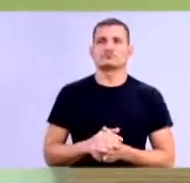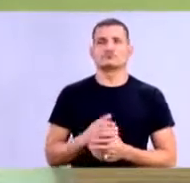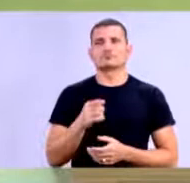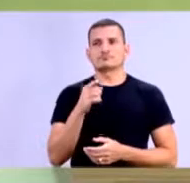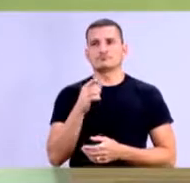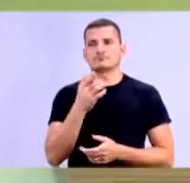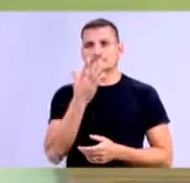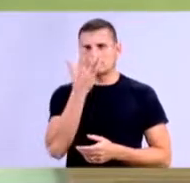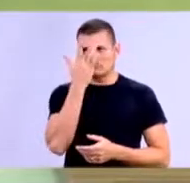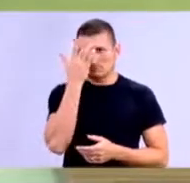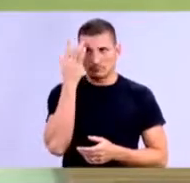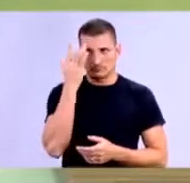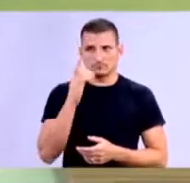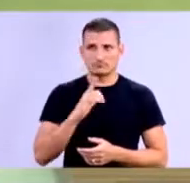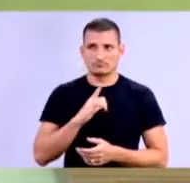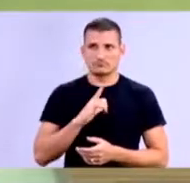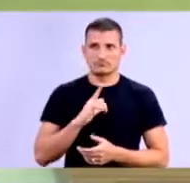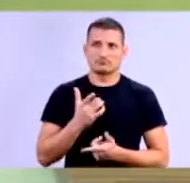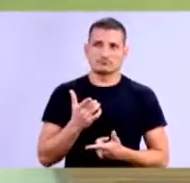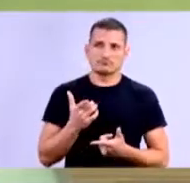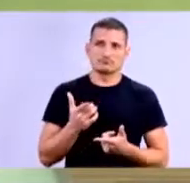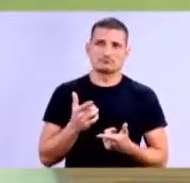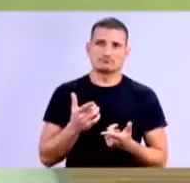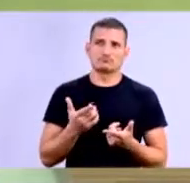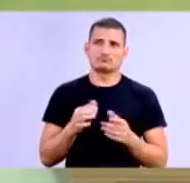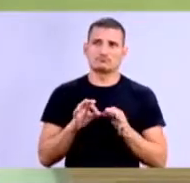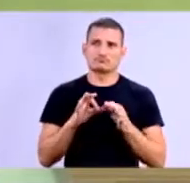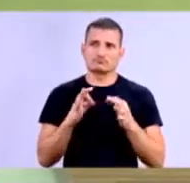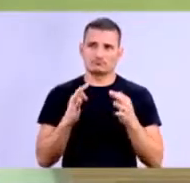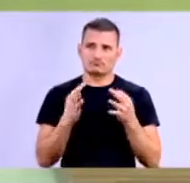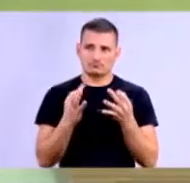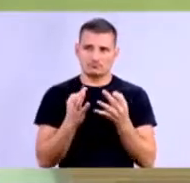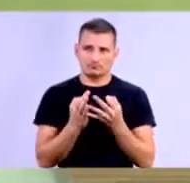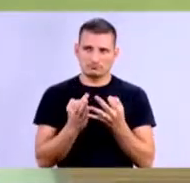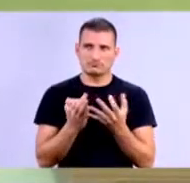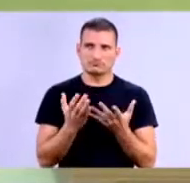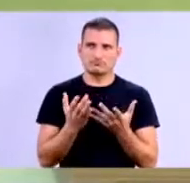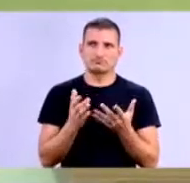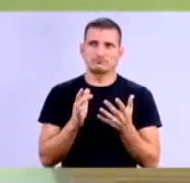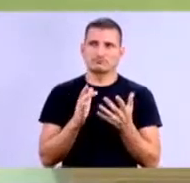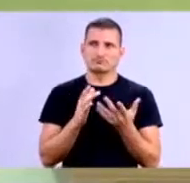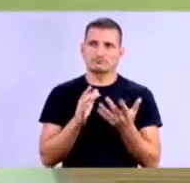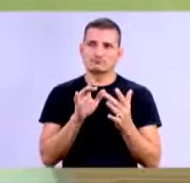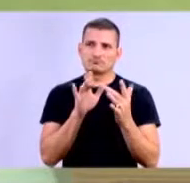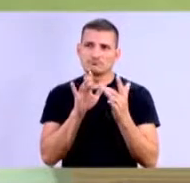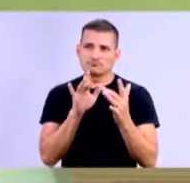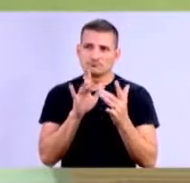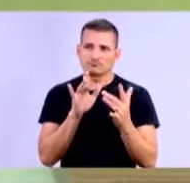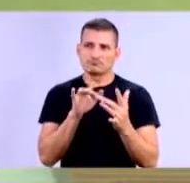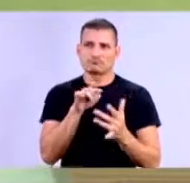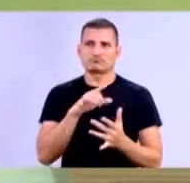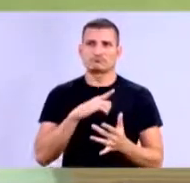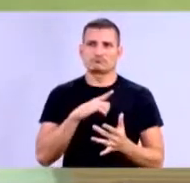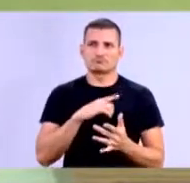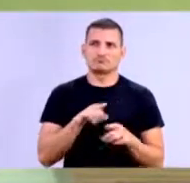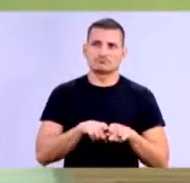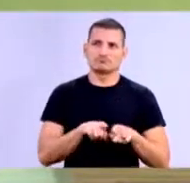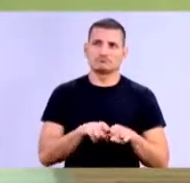você tenha um grau maior de parentesco, ou maior ou menor de intimidade, você também vai ter a